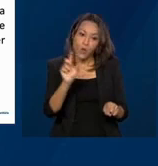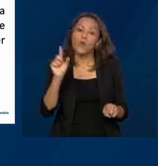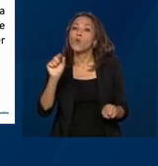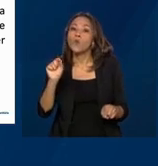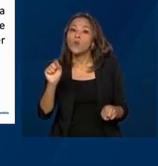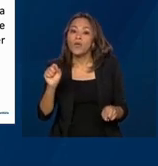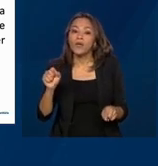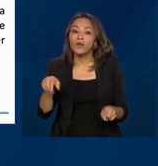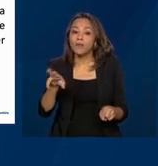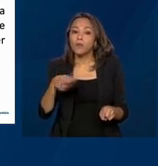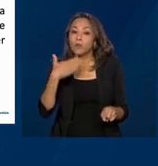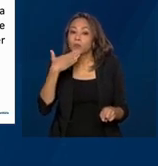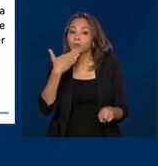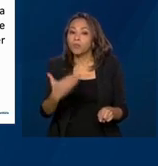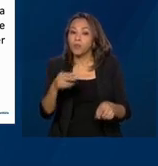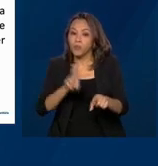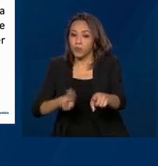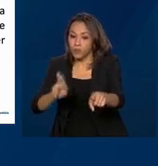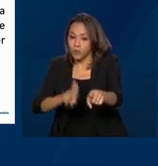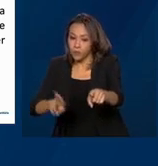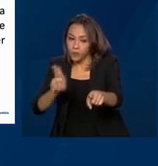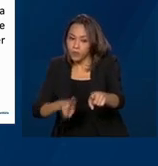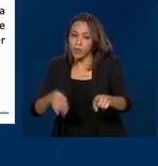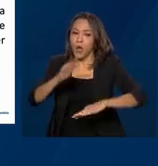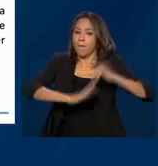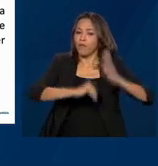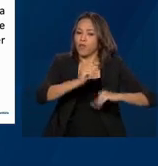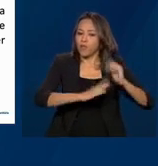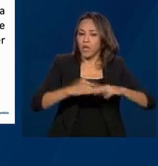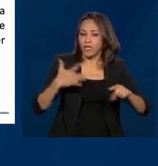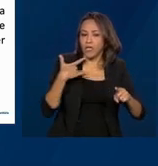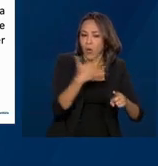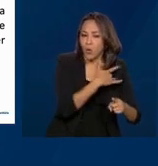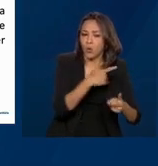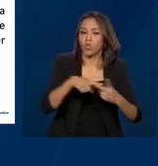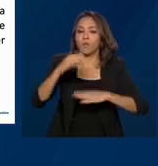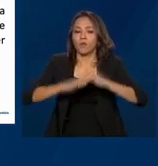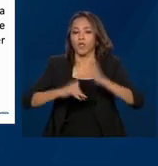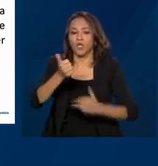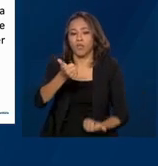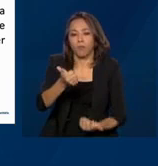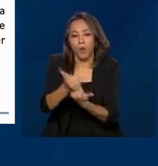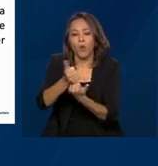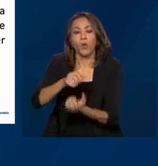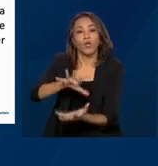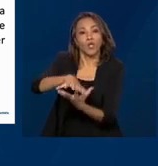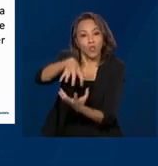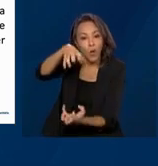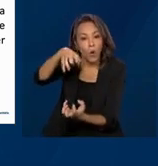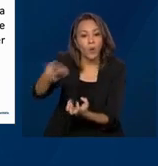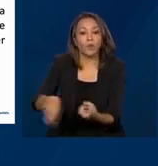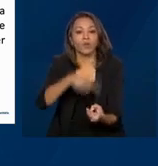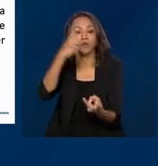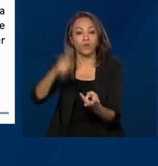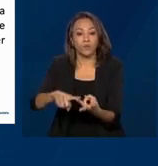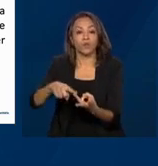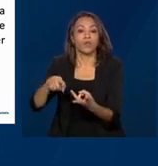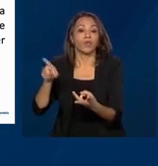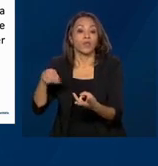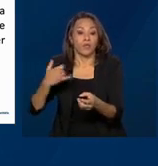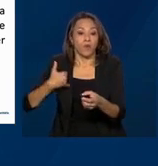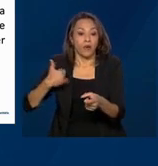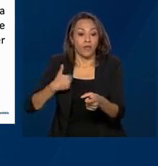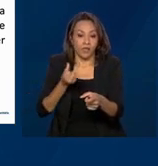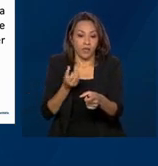uso pretendido. Trabalhadores de saúde, profissionais de apoio, cuidadores de idosos, entre outros, população idosa,